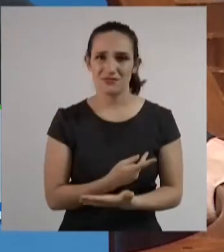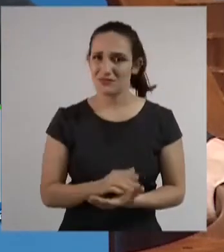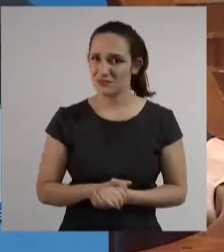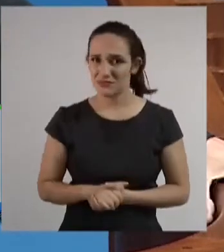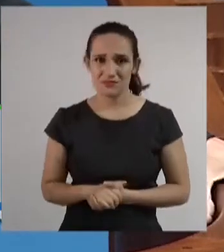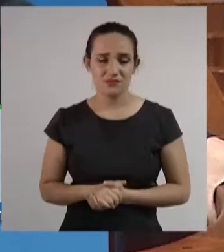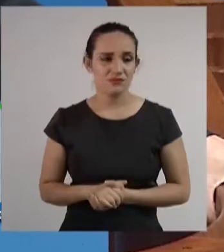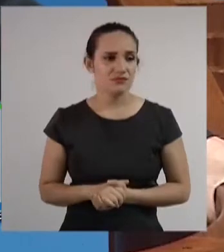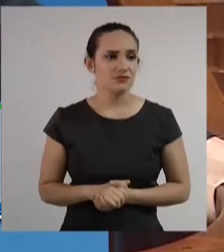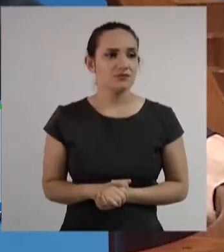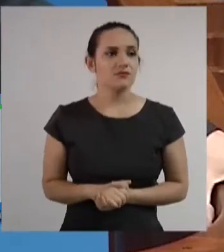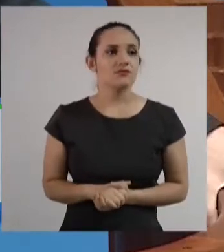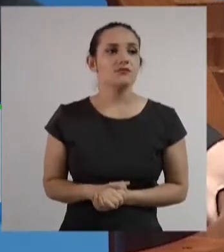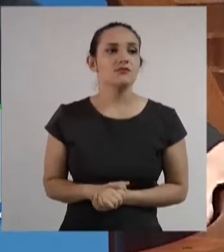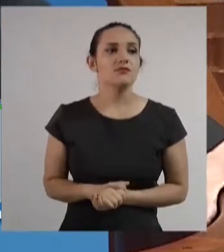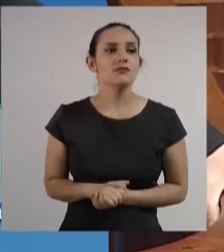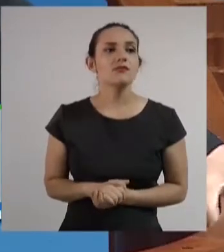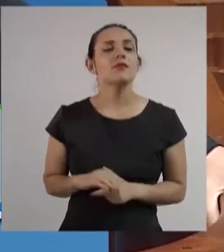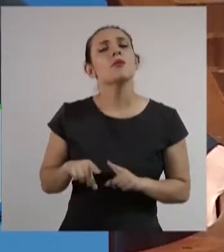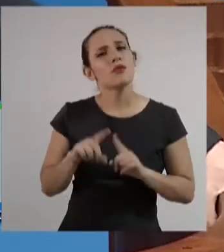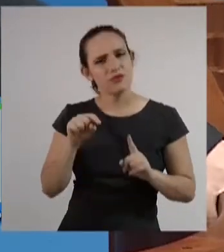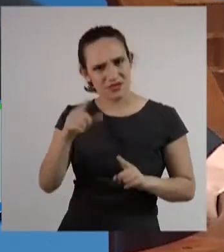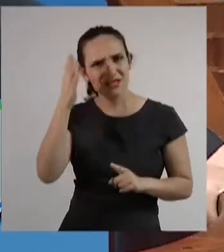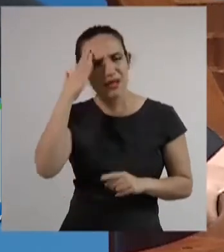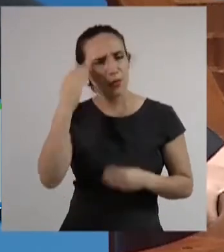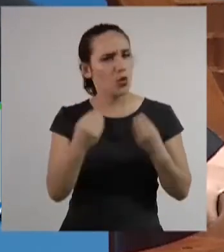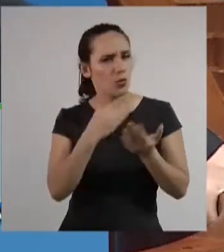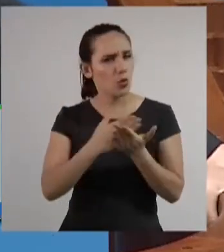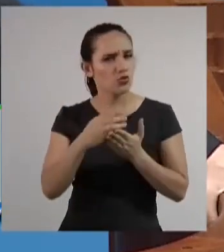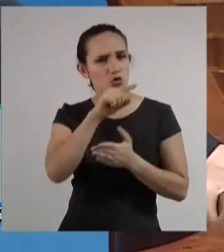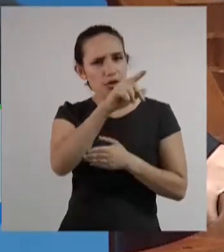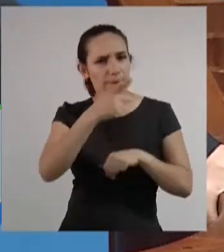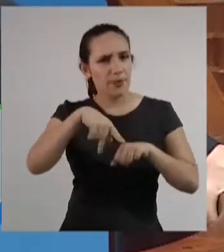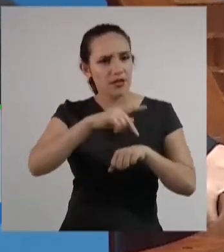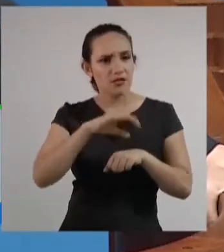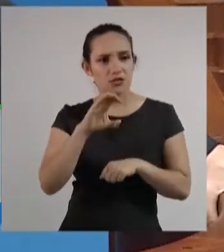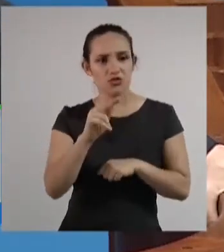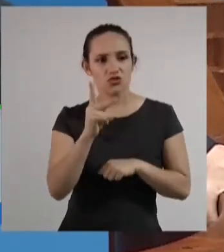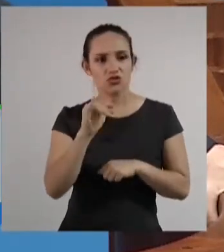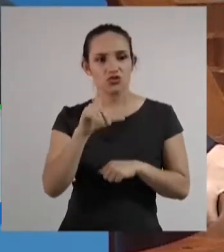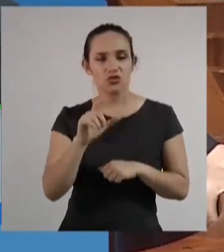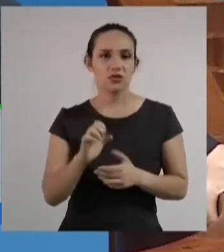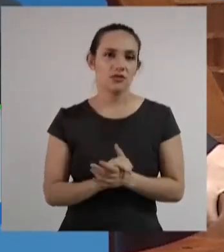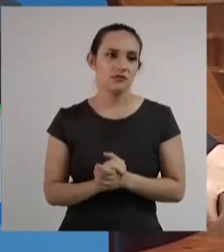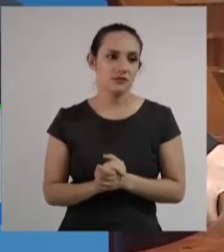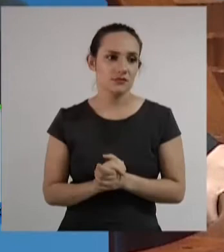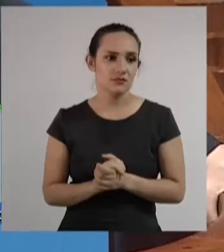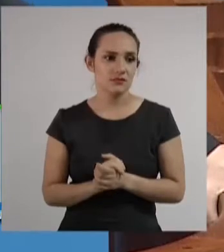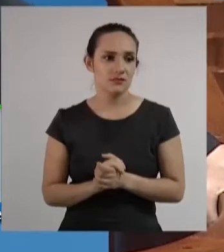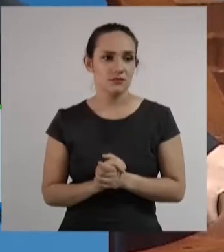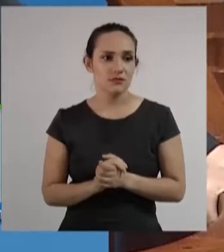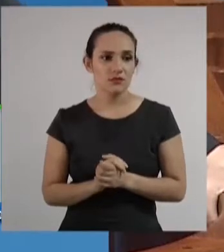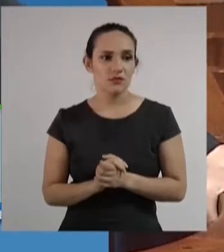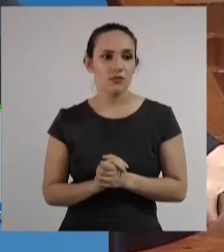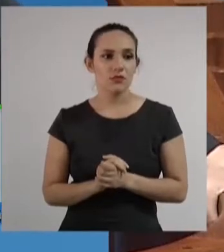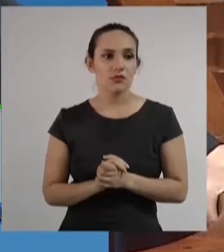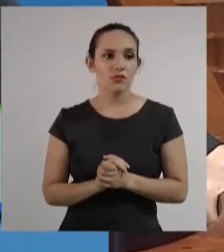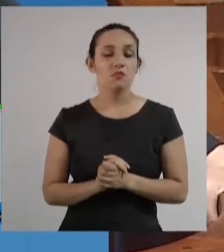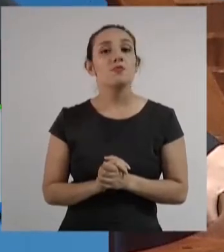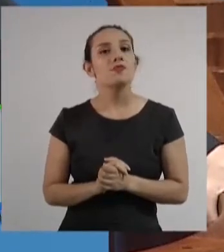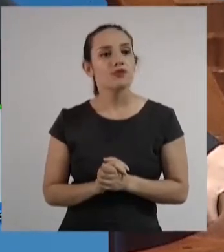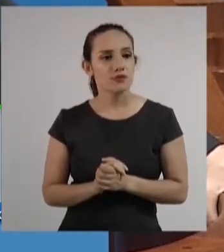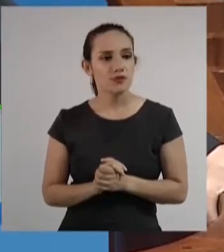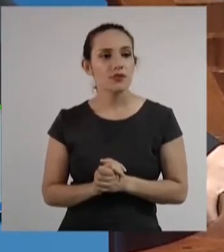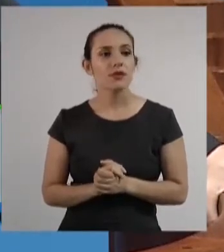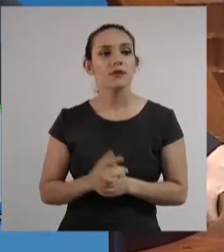Sabe o que provocou esse sistema no Chile, deputado João Grandão? O aumento assustador de índice de suicídio